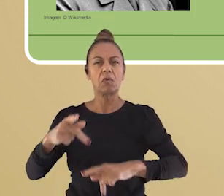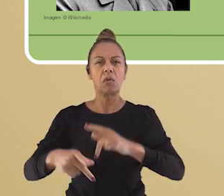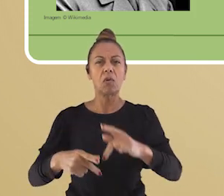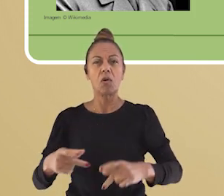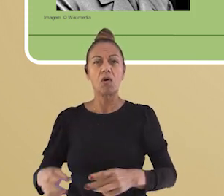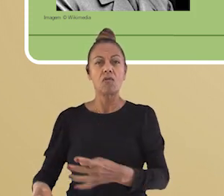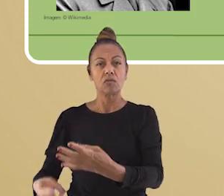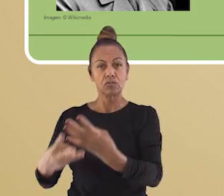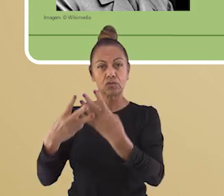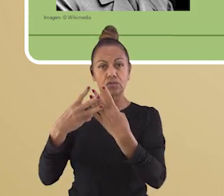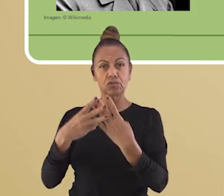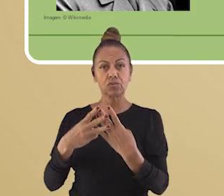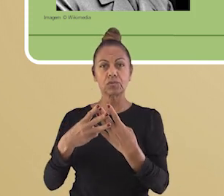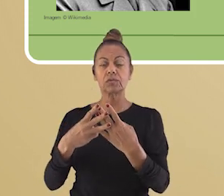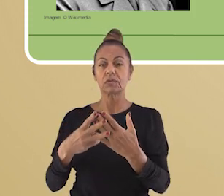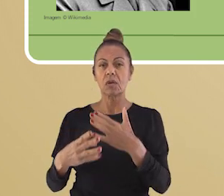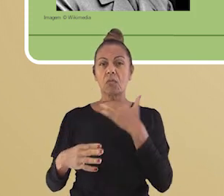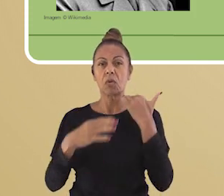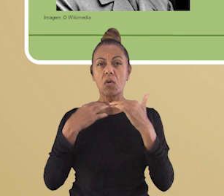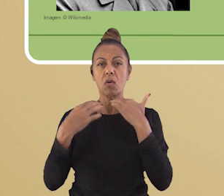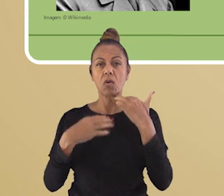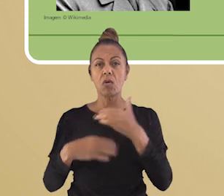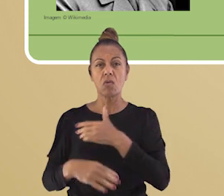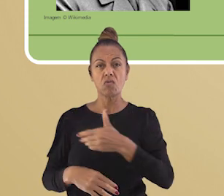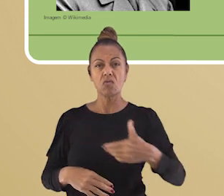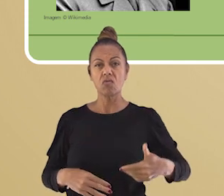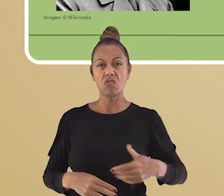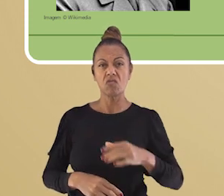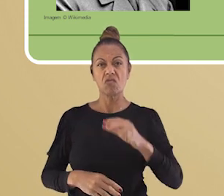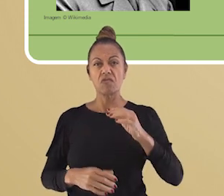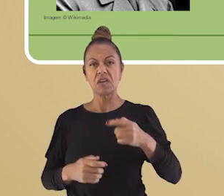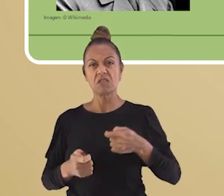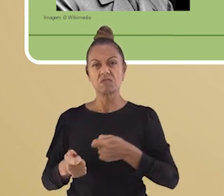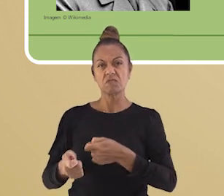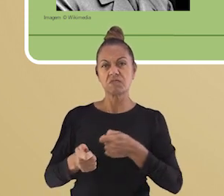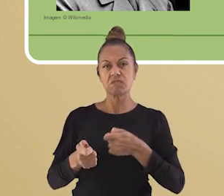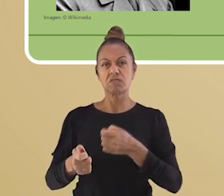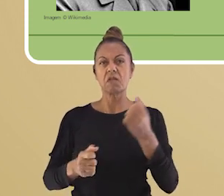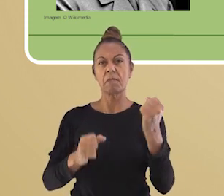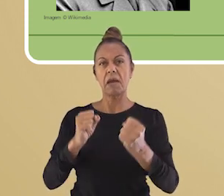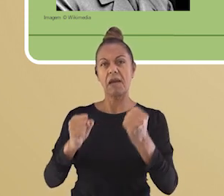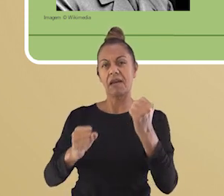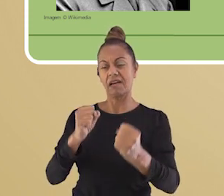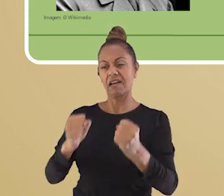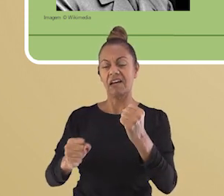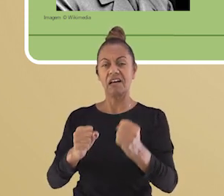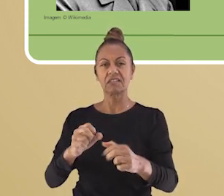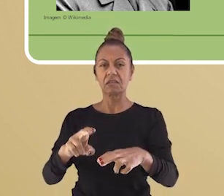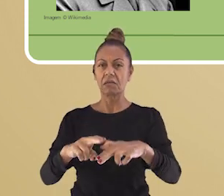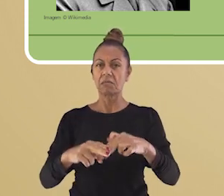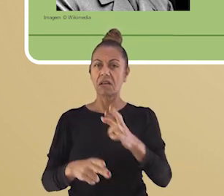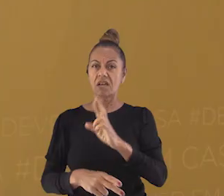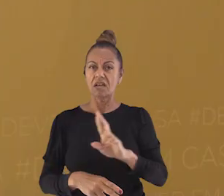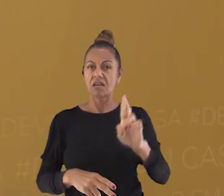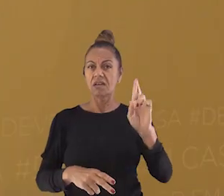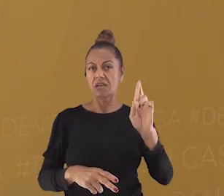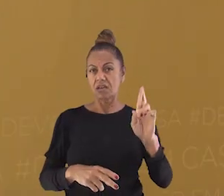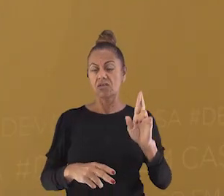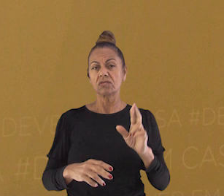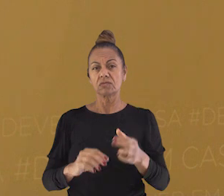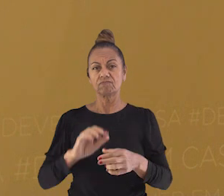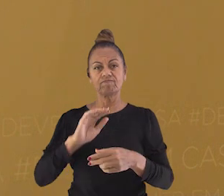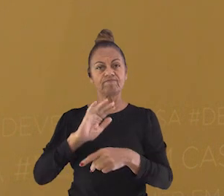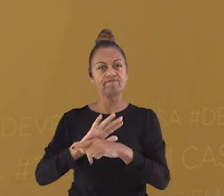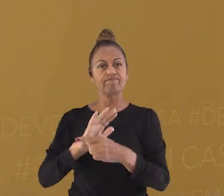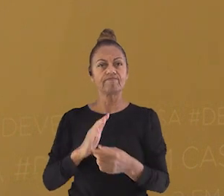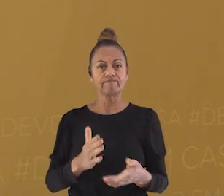Grande Holocausto, perseguidos pelo governo nazista de Hitler por suas origens e suas religiões. Outra forma